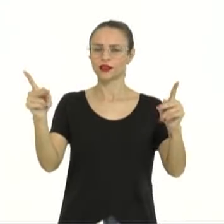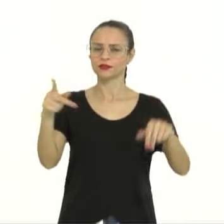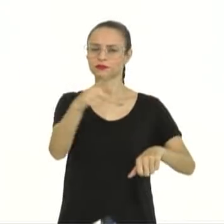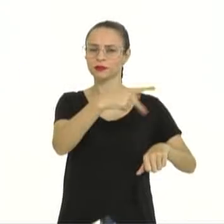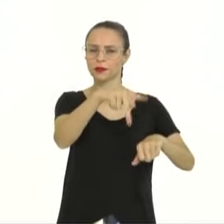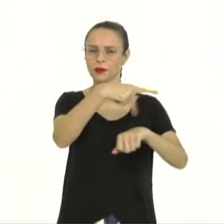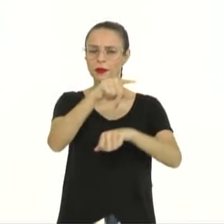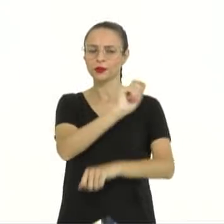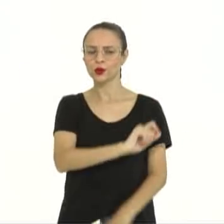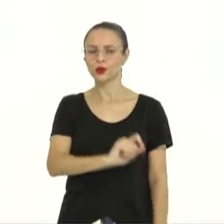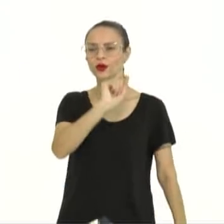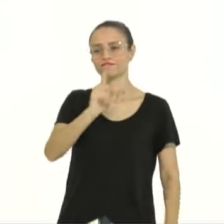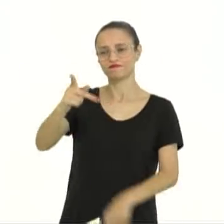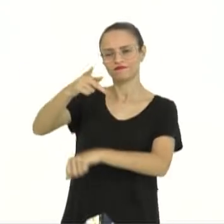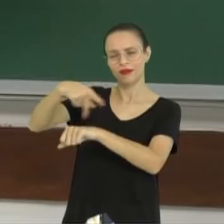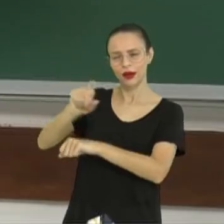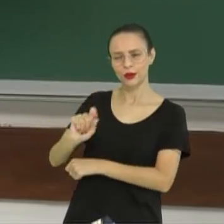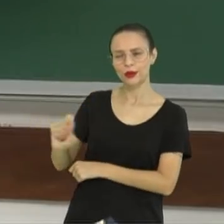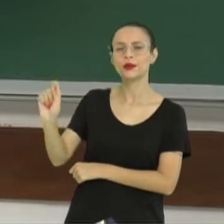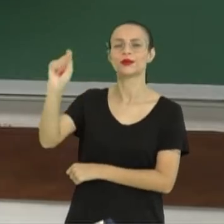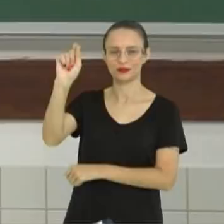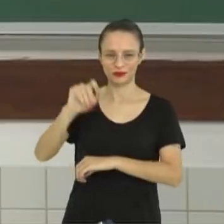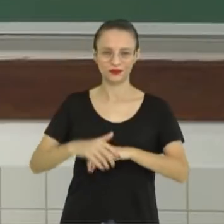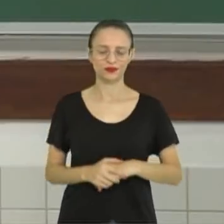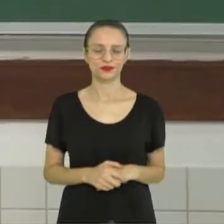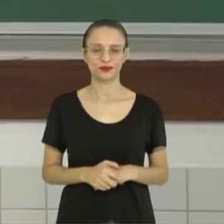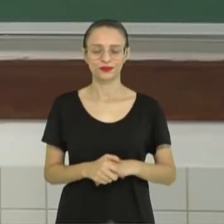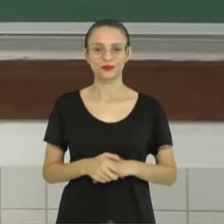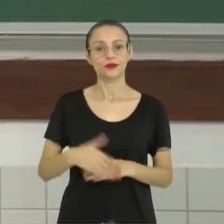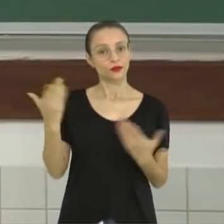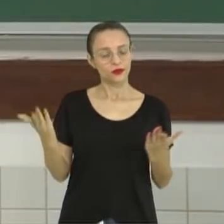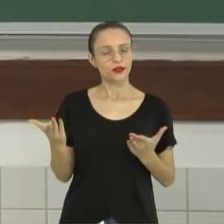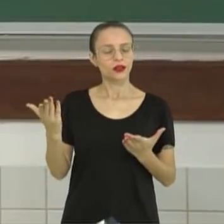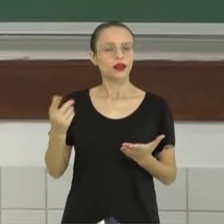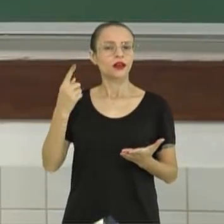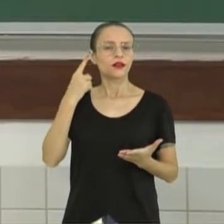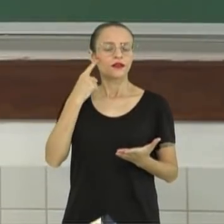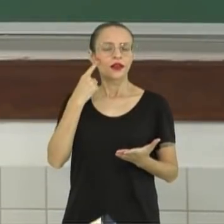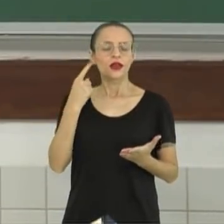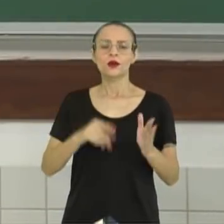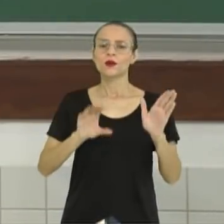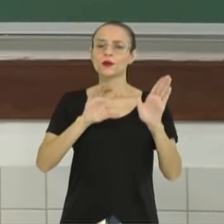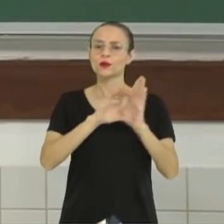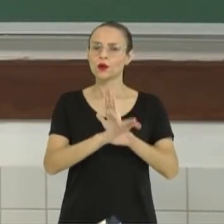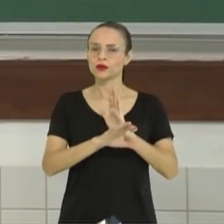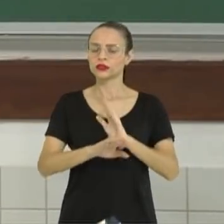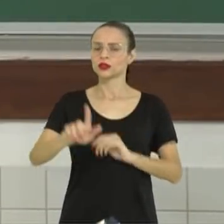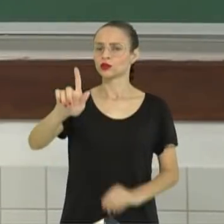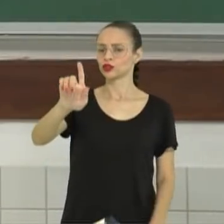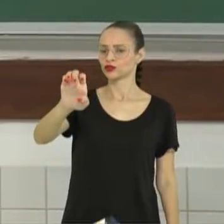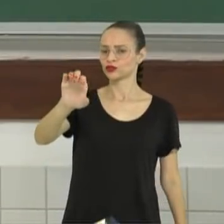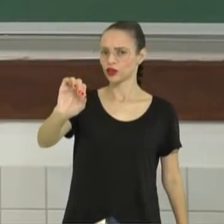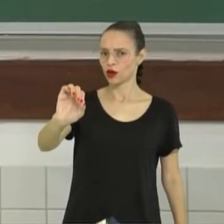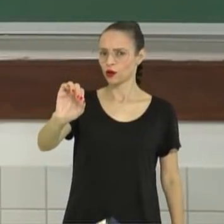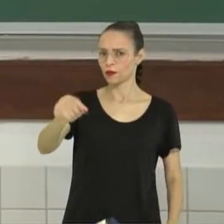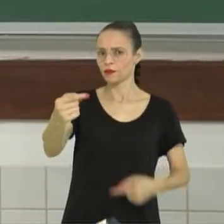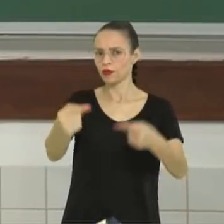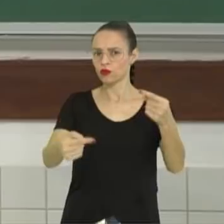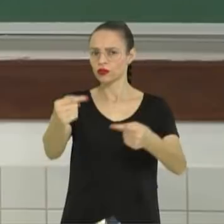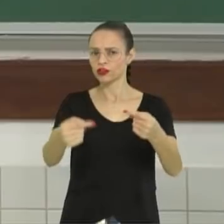nações. Vamos já de início retomar o conceito de geopolítica, né? É uma área da